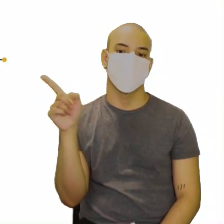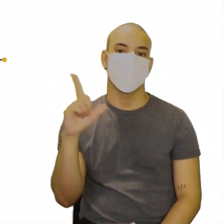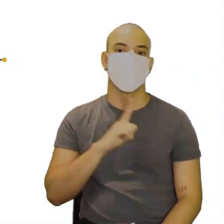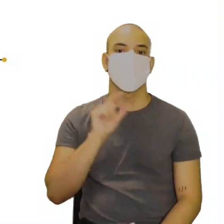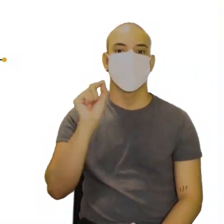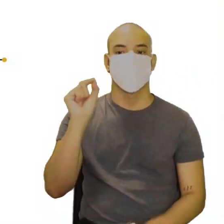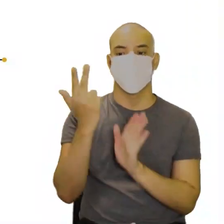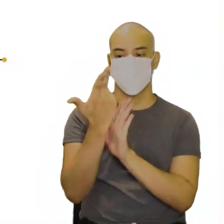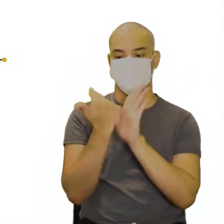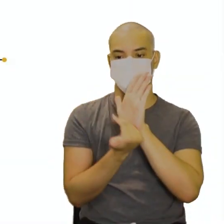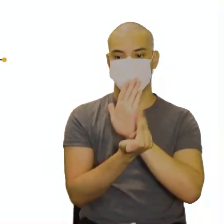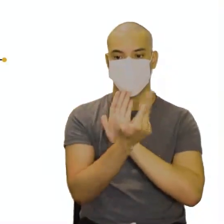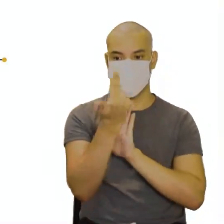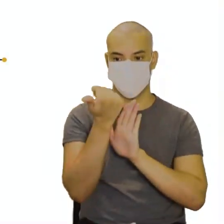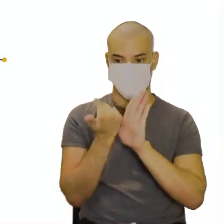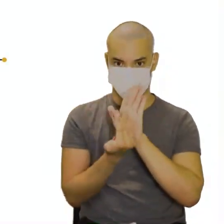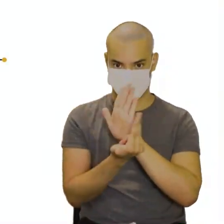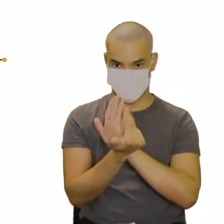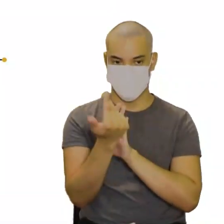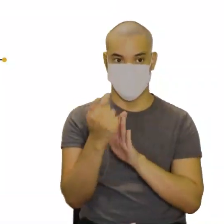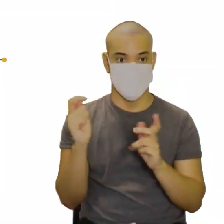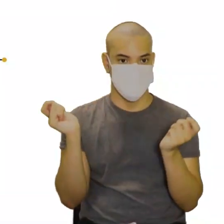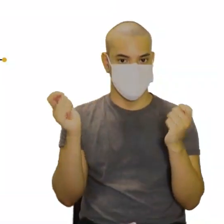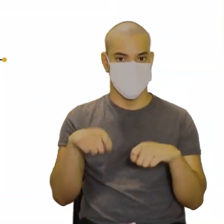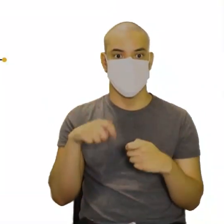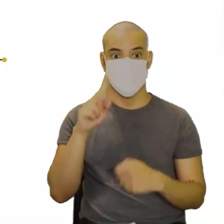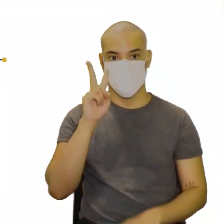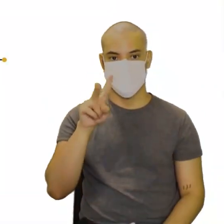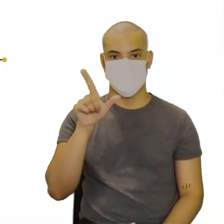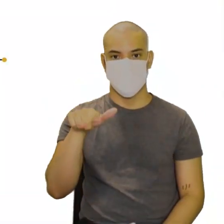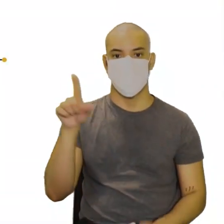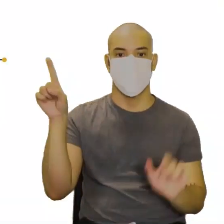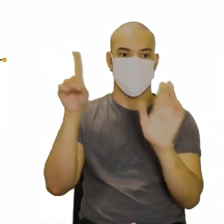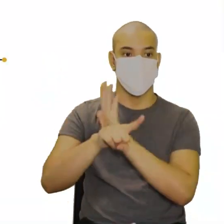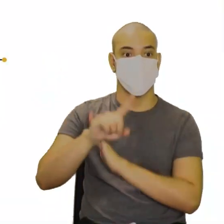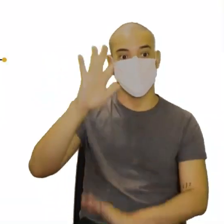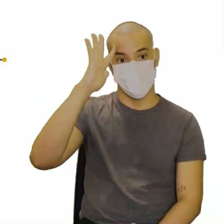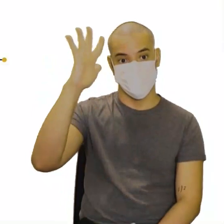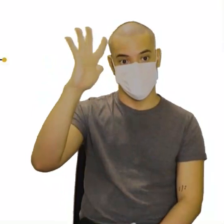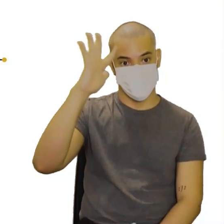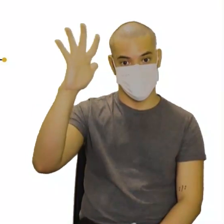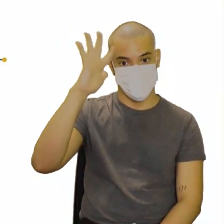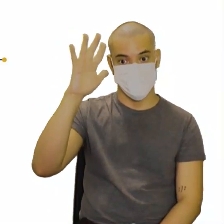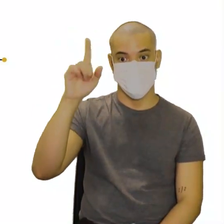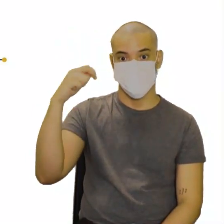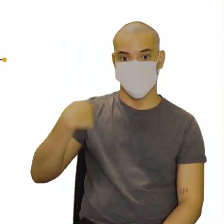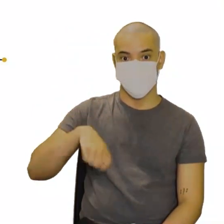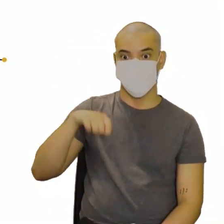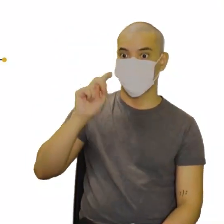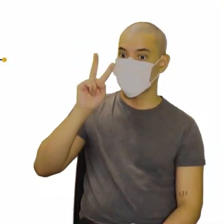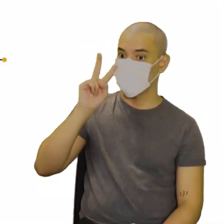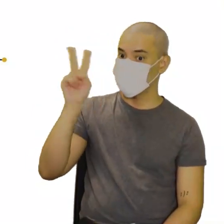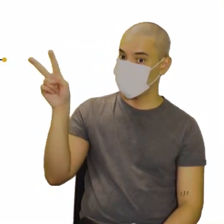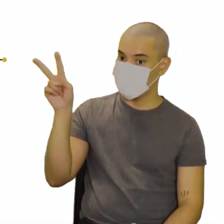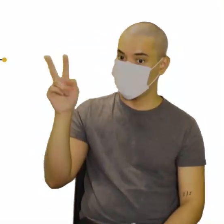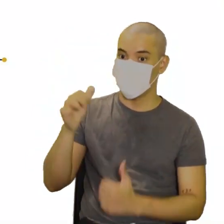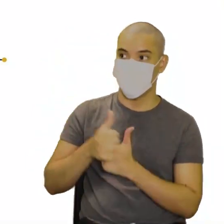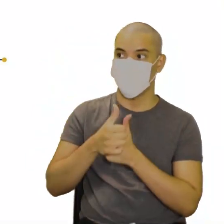um desenho, né? Nós podemos ver que é uma questão teórica. Então, observem aqui.